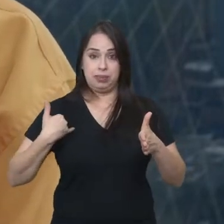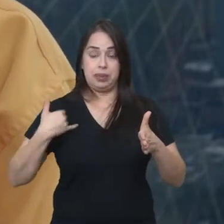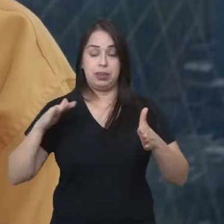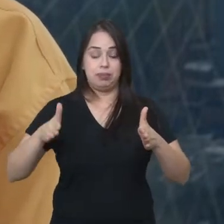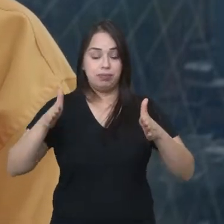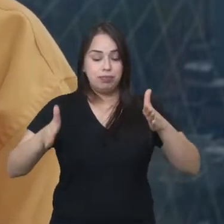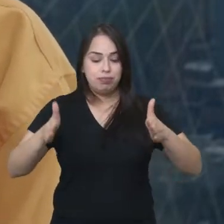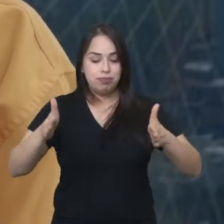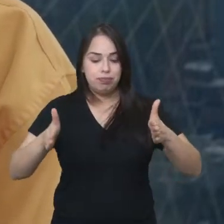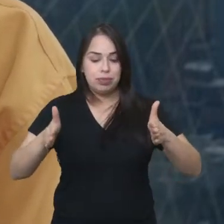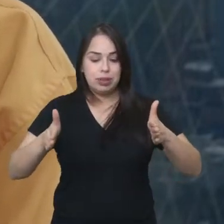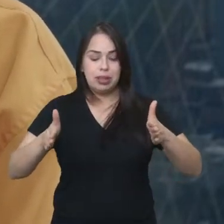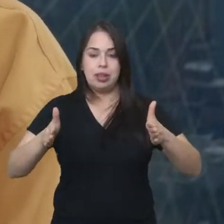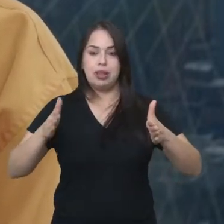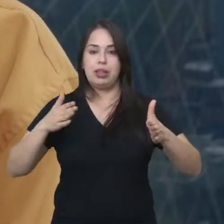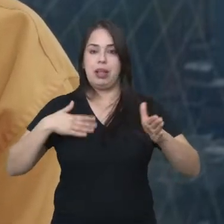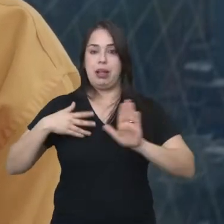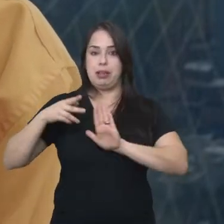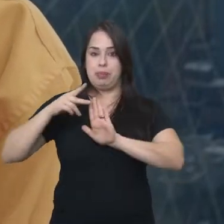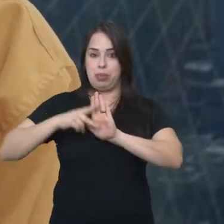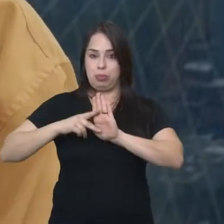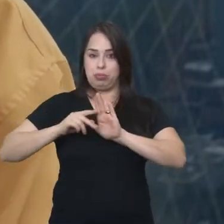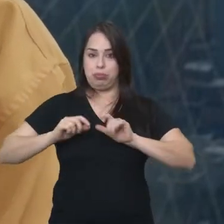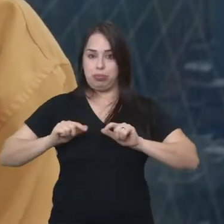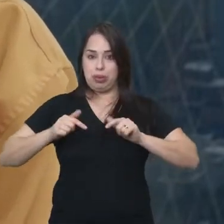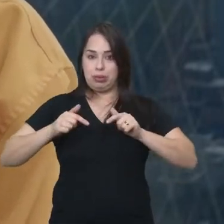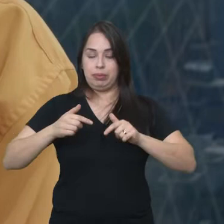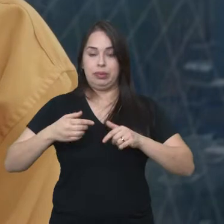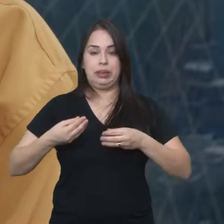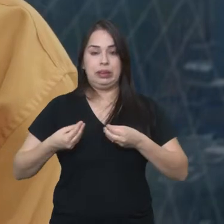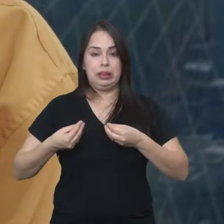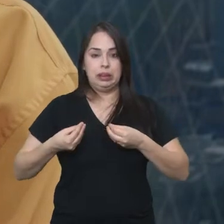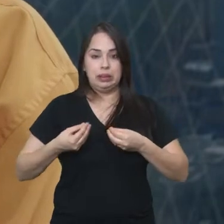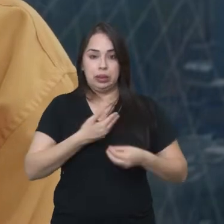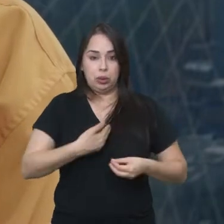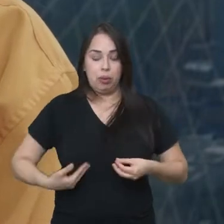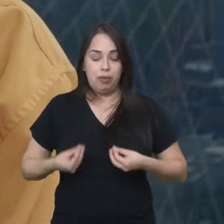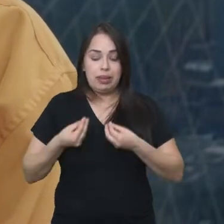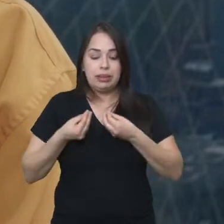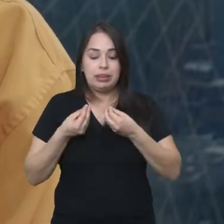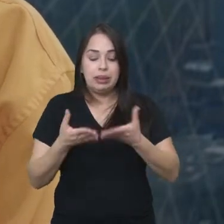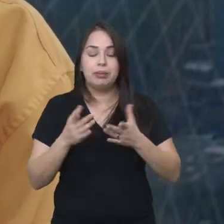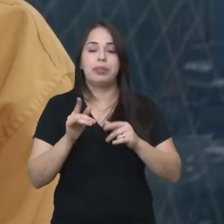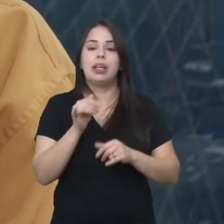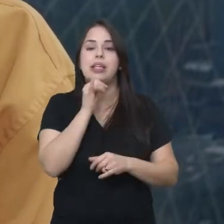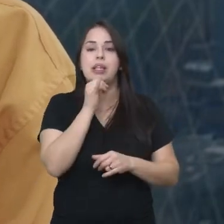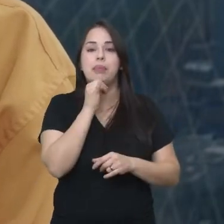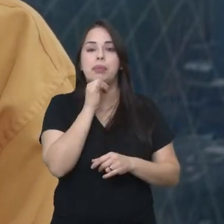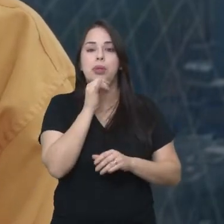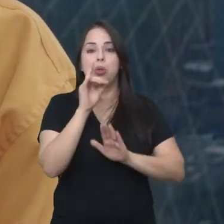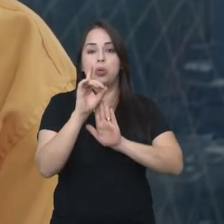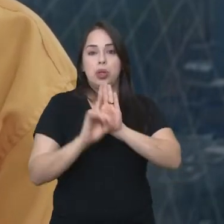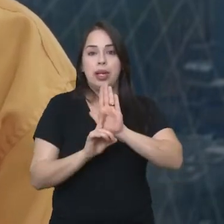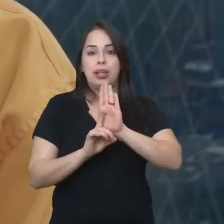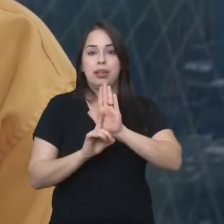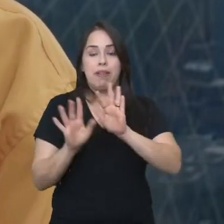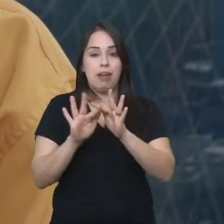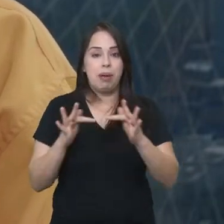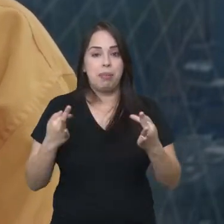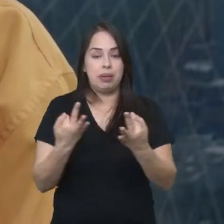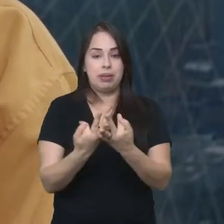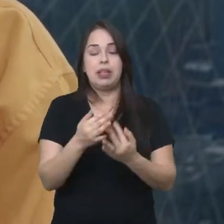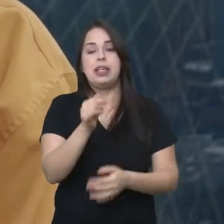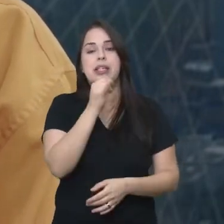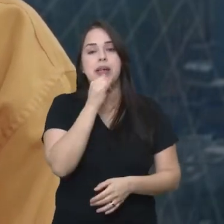fossem trabalhadas e garantidas a ela o direito à família, na questão da maternidade, né? Hoje nós temos um avanço na questão